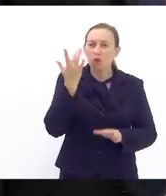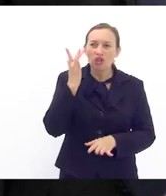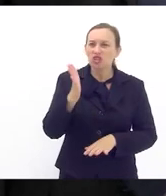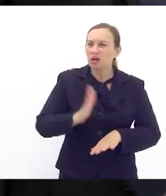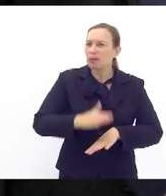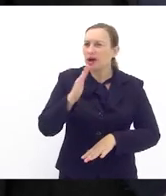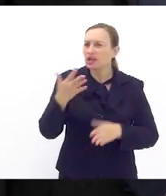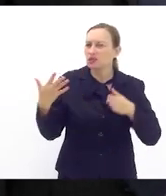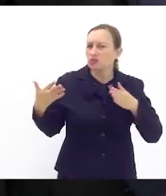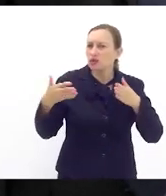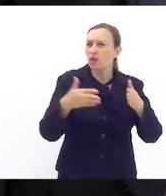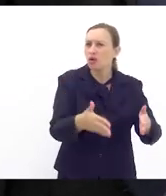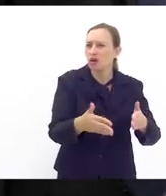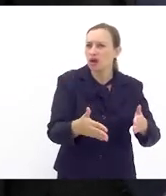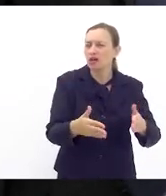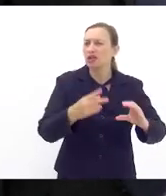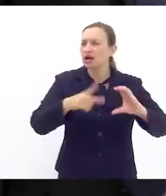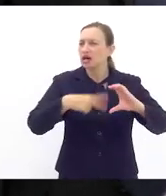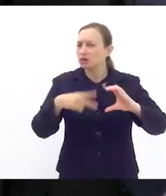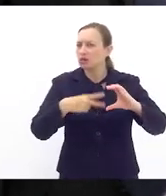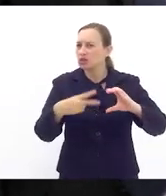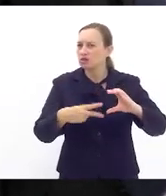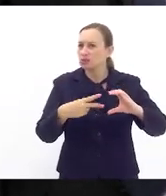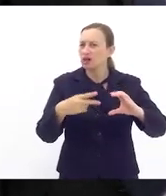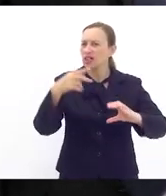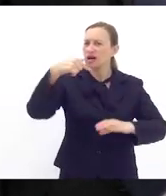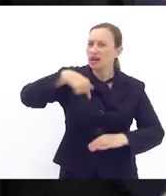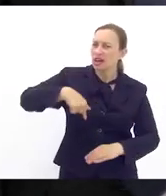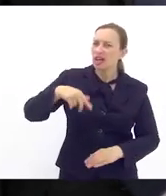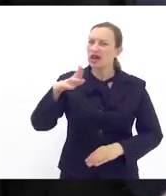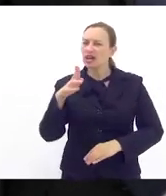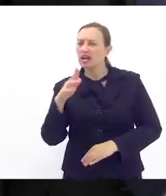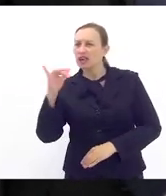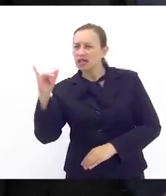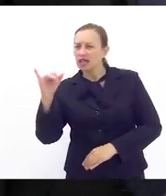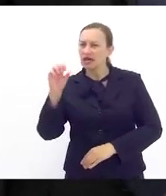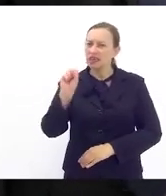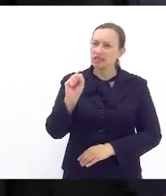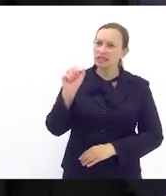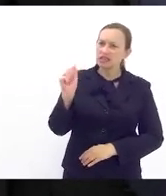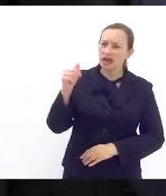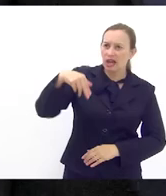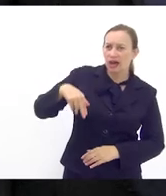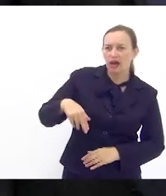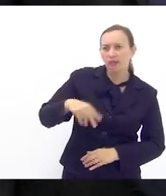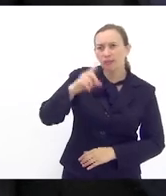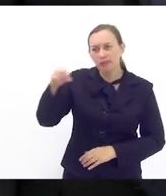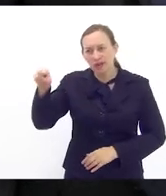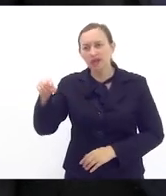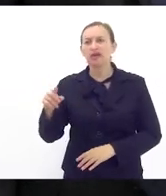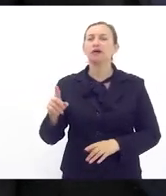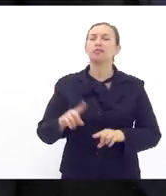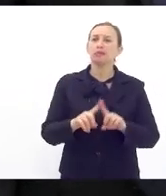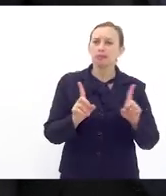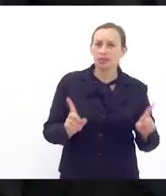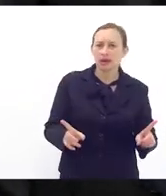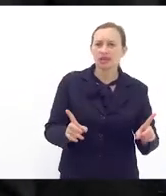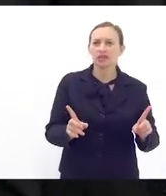voltado aqui era a Câmara Municipal de Quissamã mas de qualquer maneira que a gente vai vai